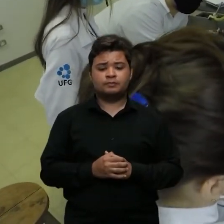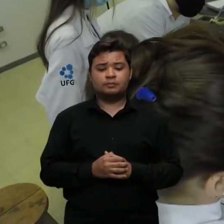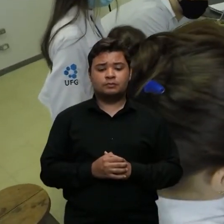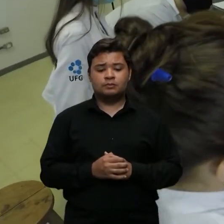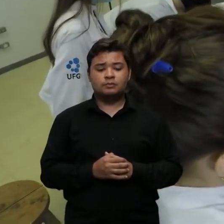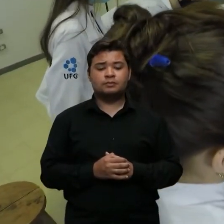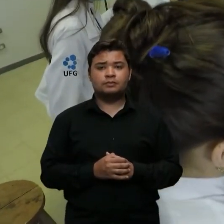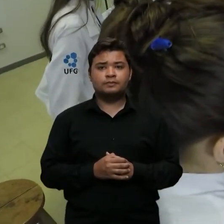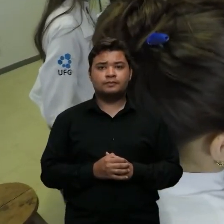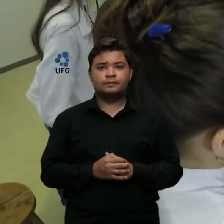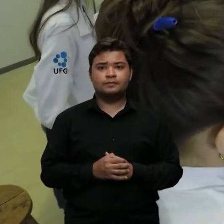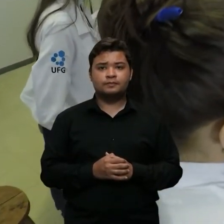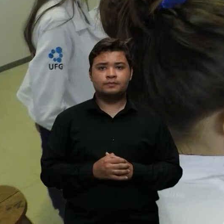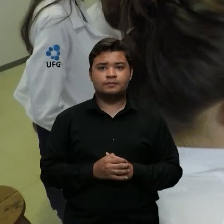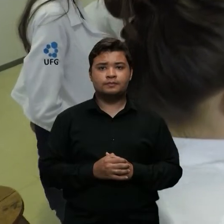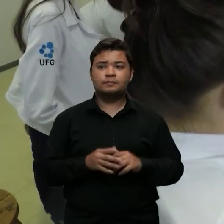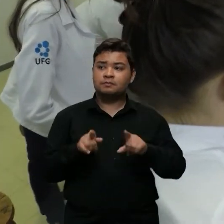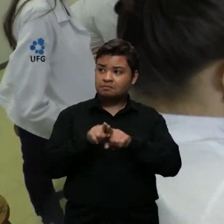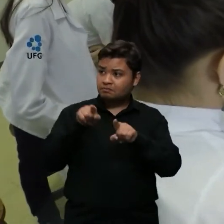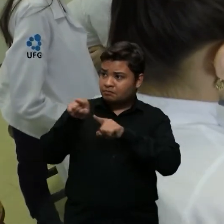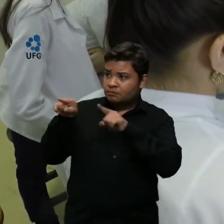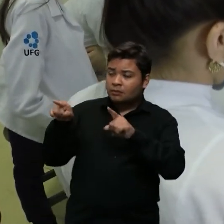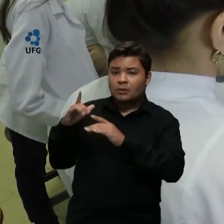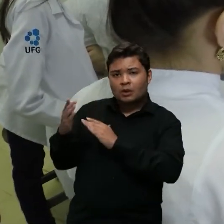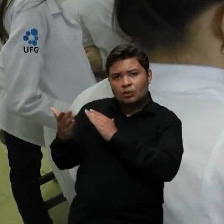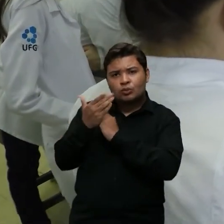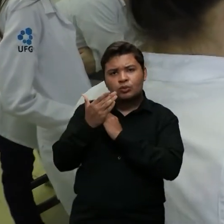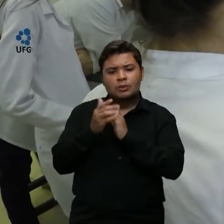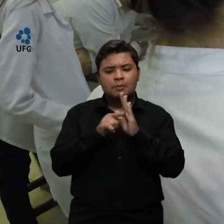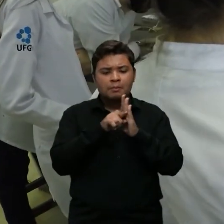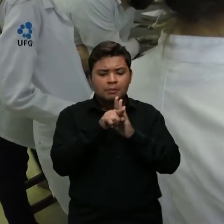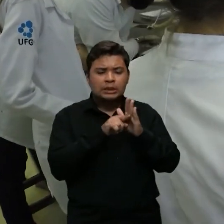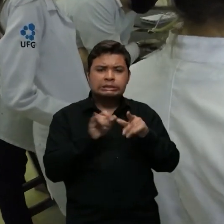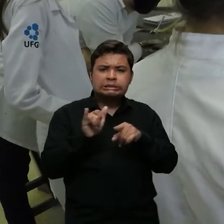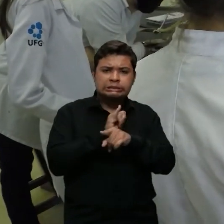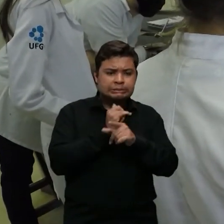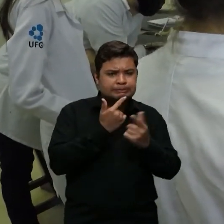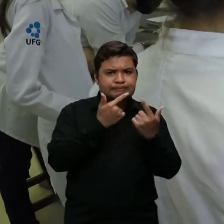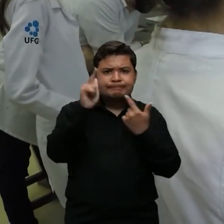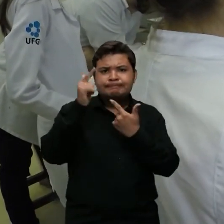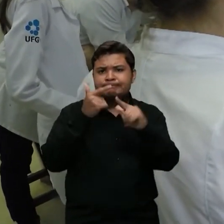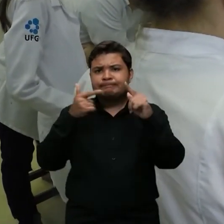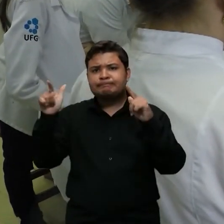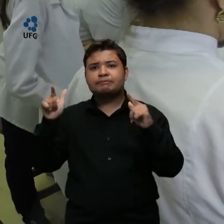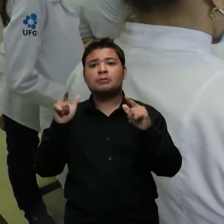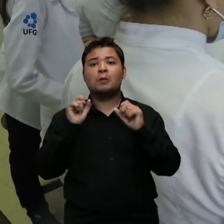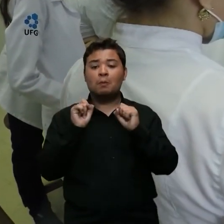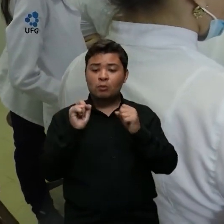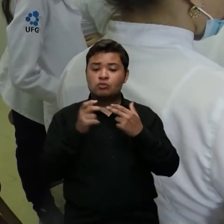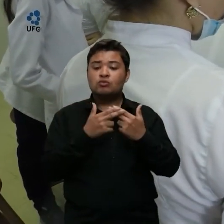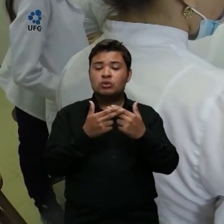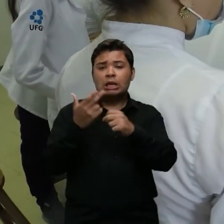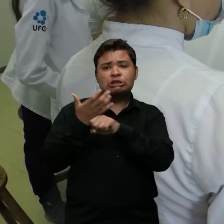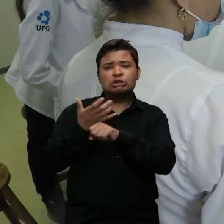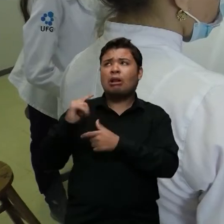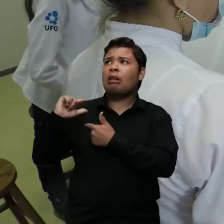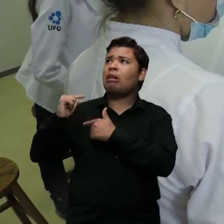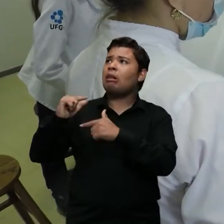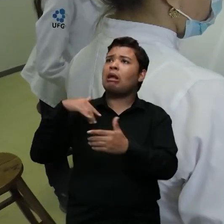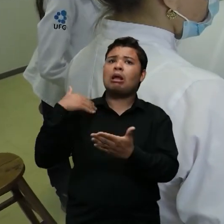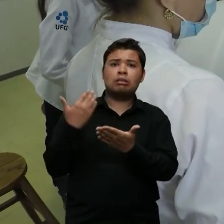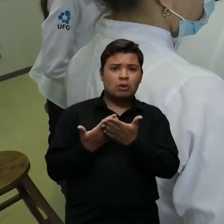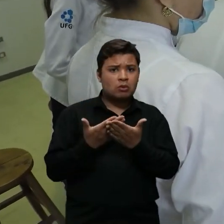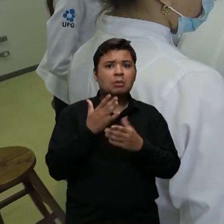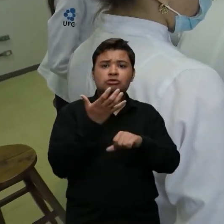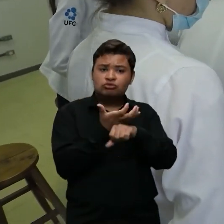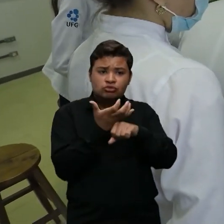buscar essas técnicas alternativas para as disciplinas clássicas, mas não só